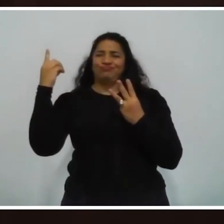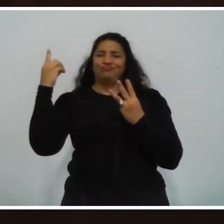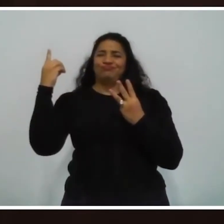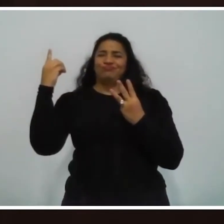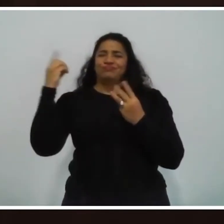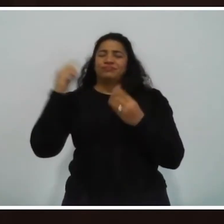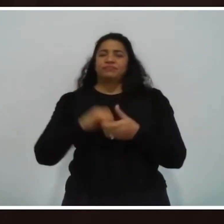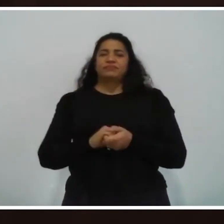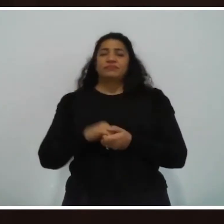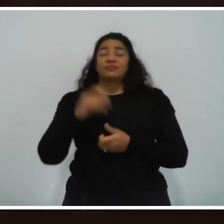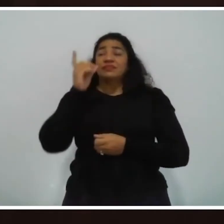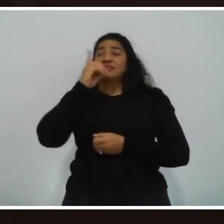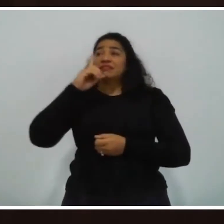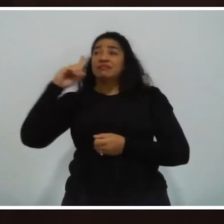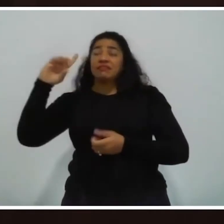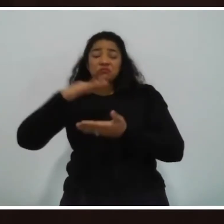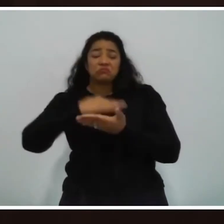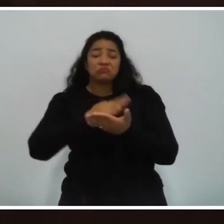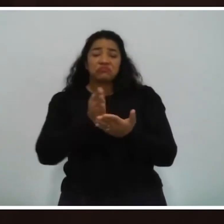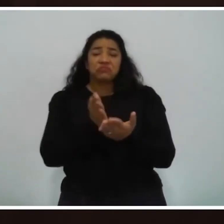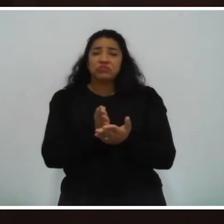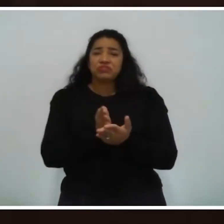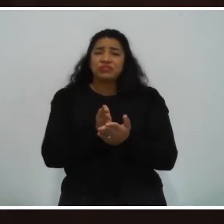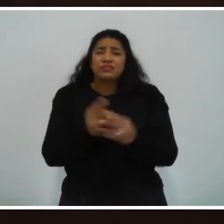ser dividido, é indivisível,